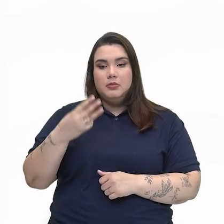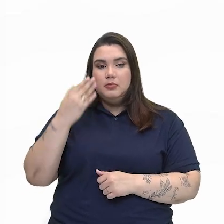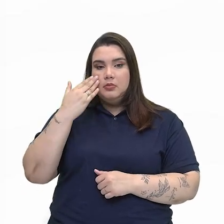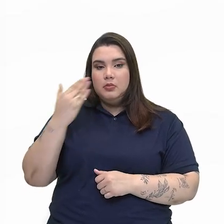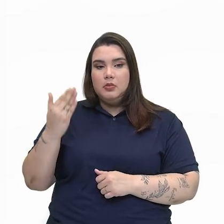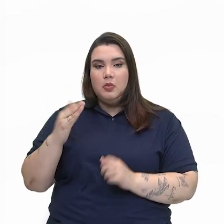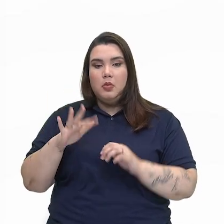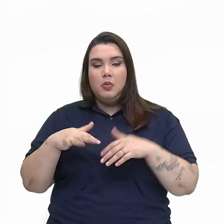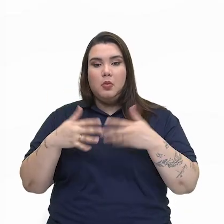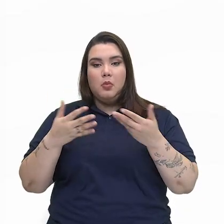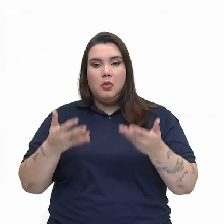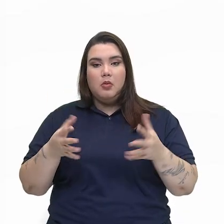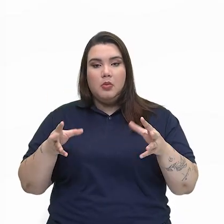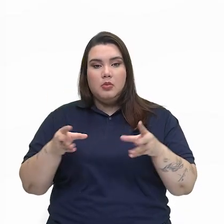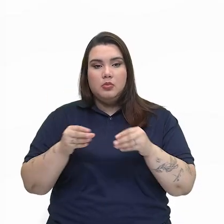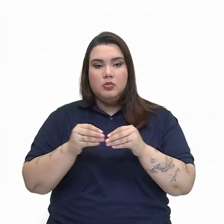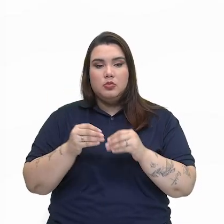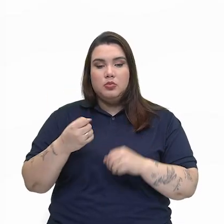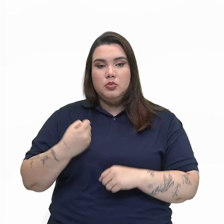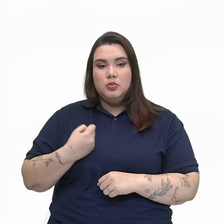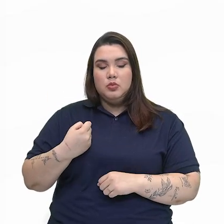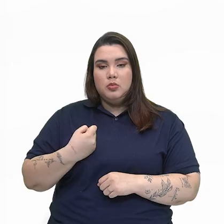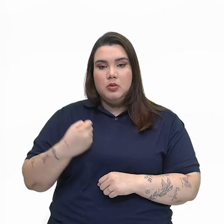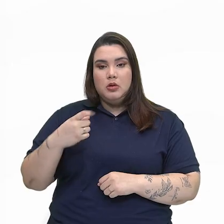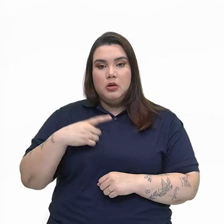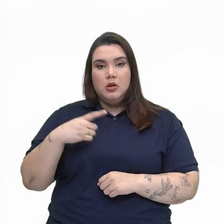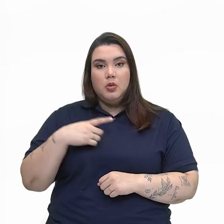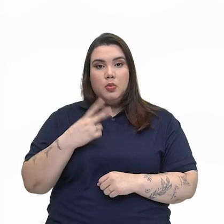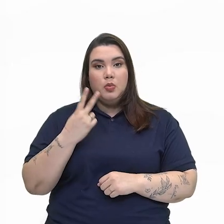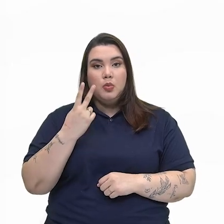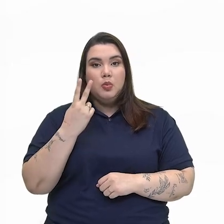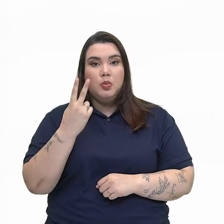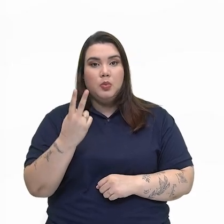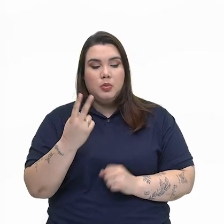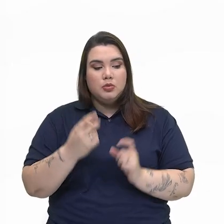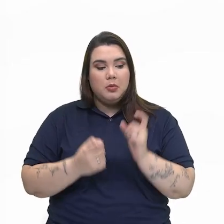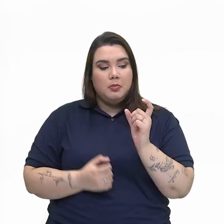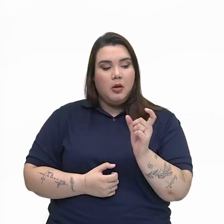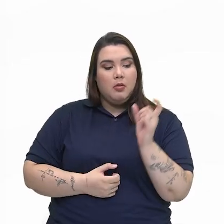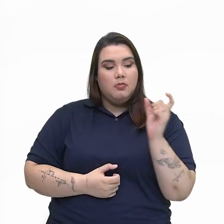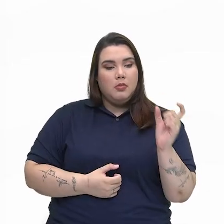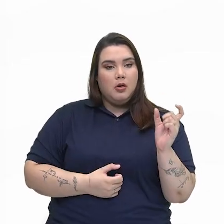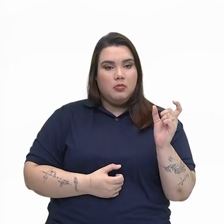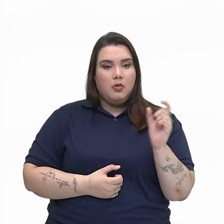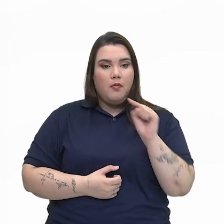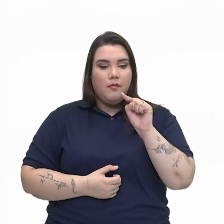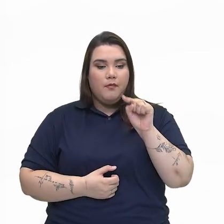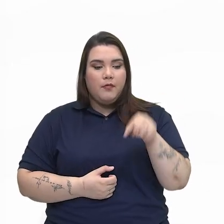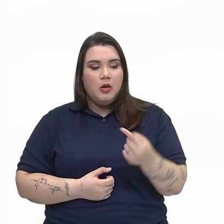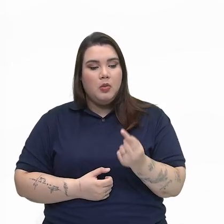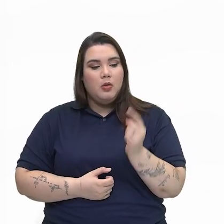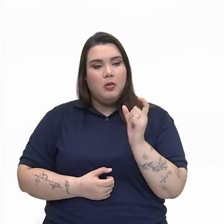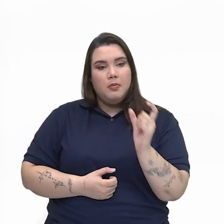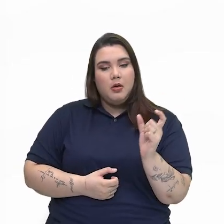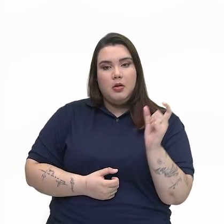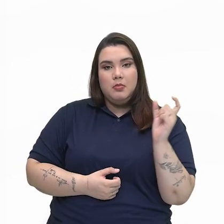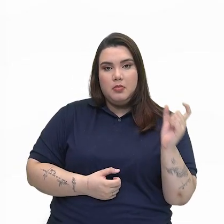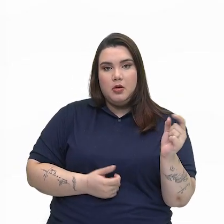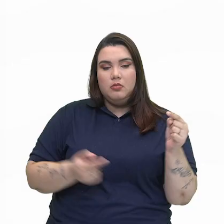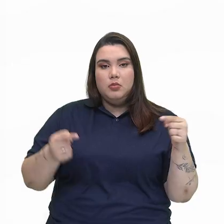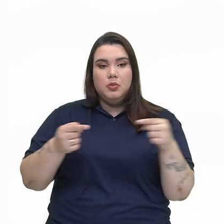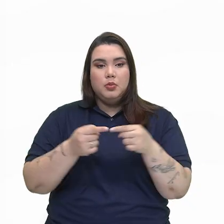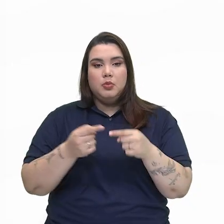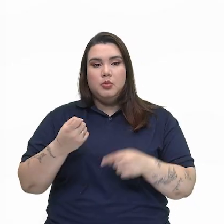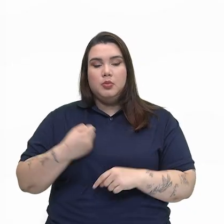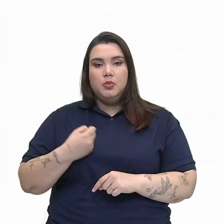Qual o arredondamento com duas casas? Olha, agora nós estamos vendo com duas casas decimais